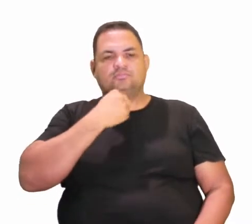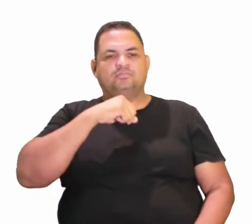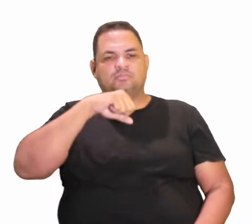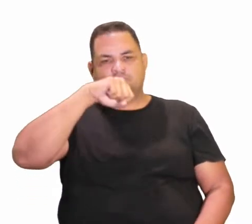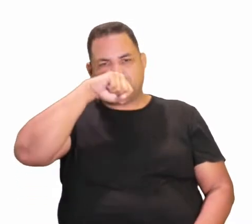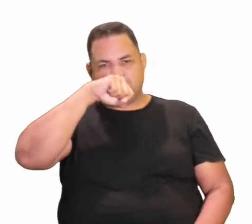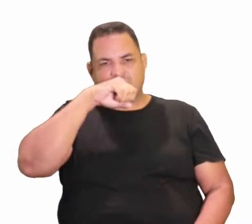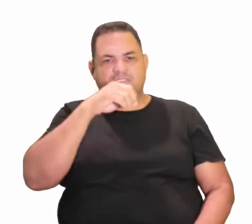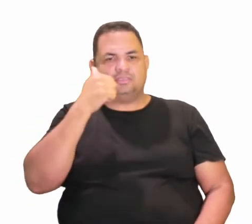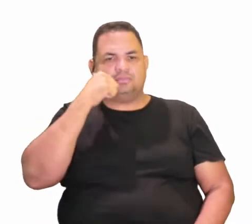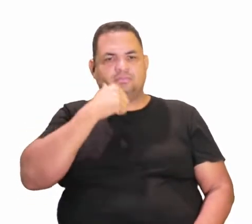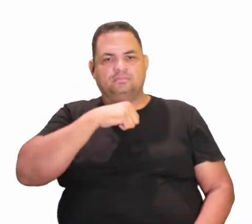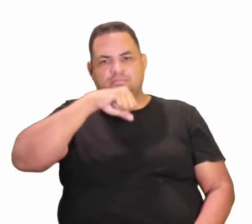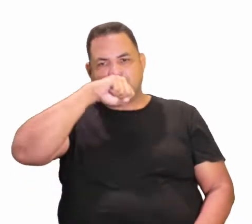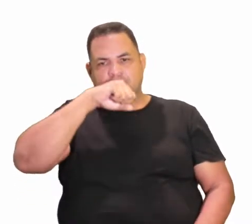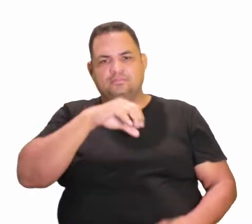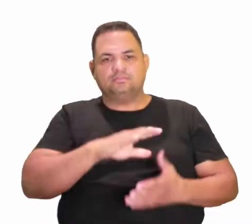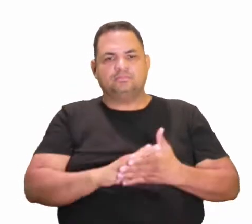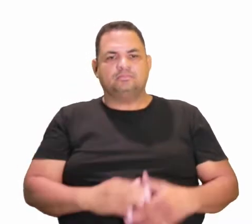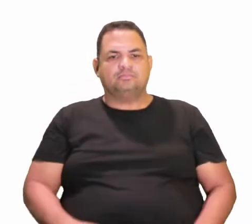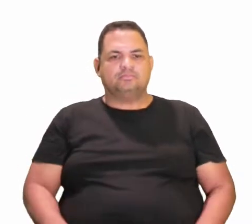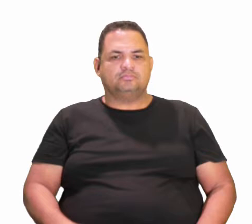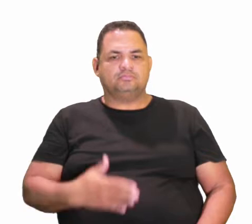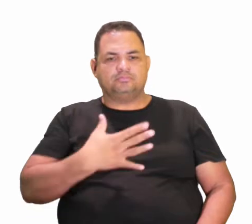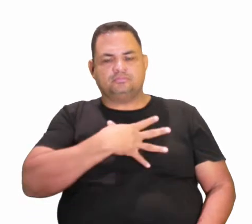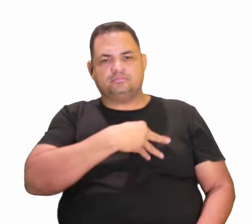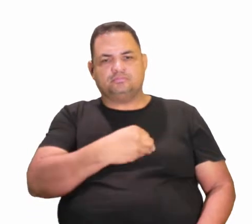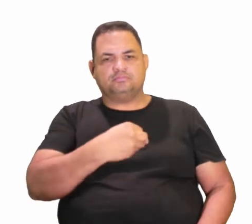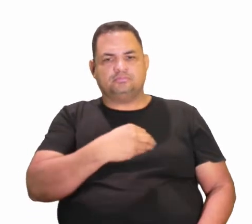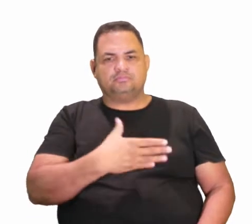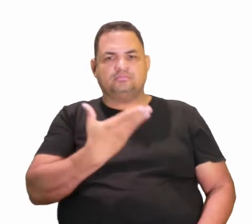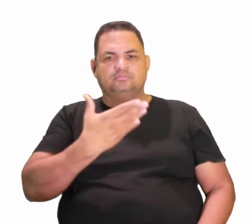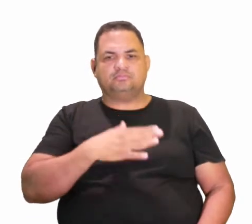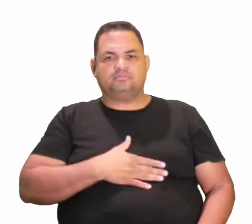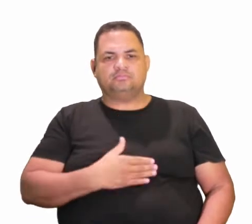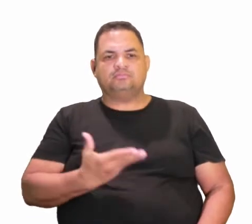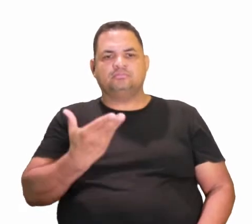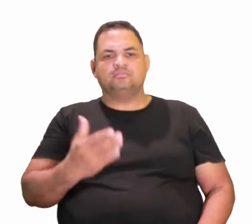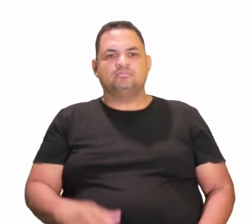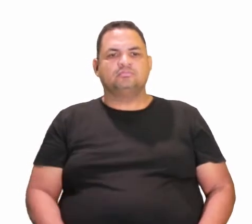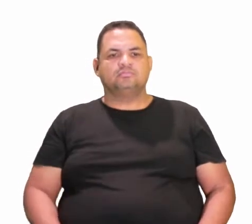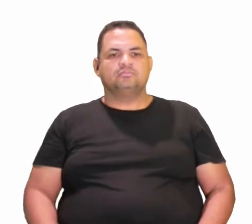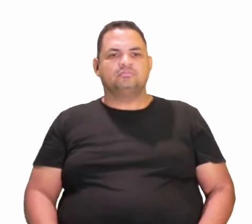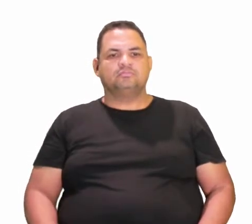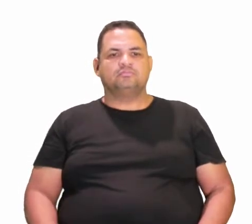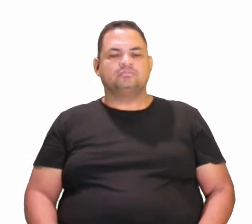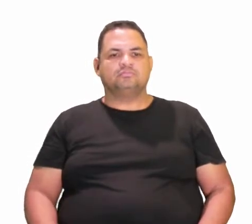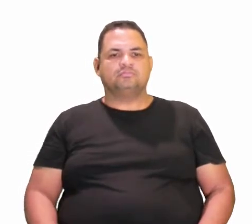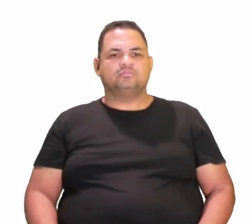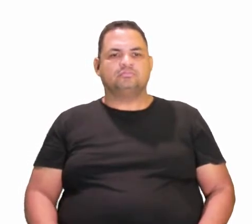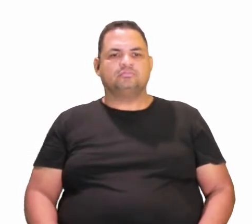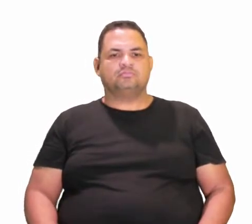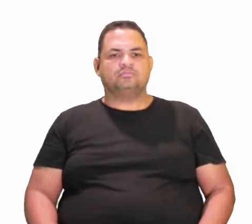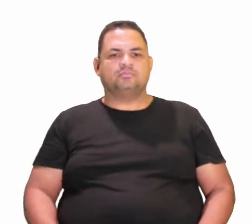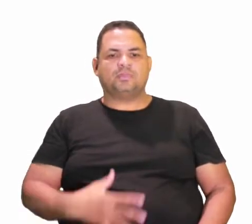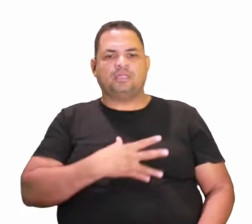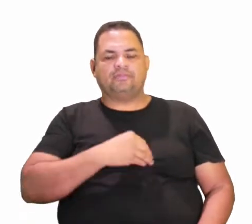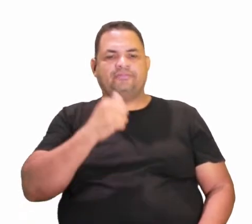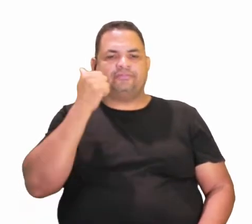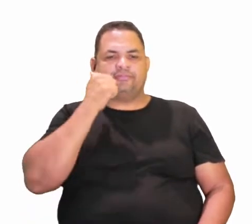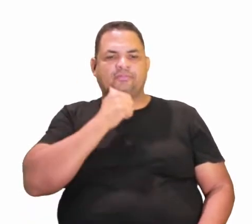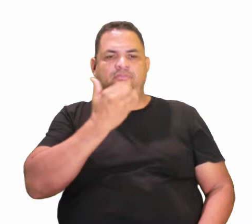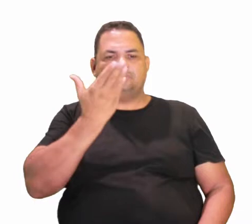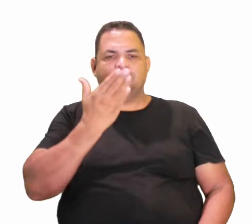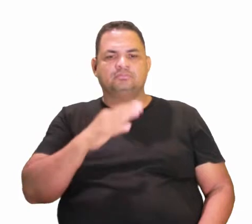mother, um son, filho, pai, mãe, filho e daughter, a filha.